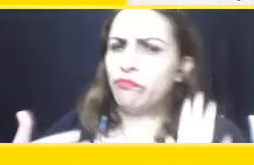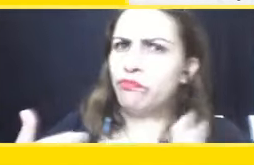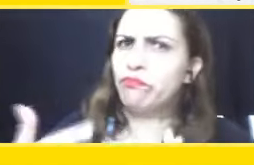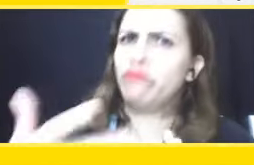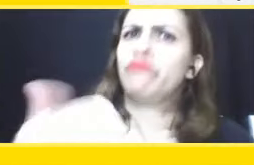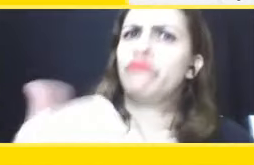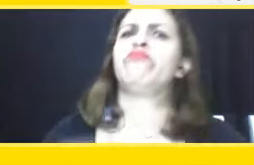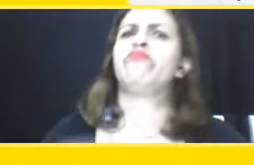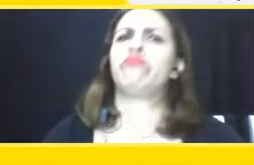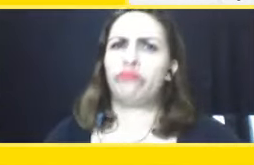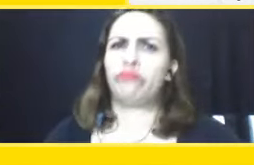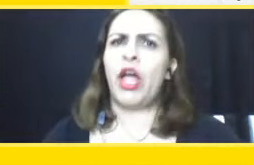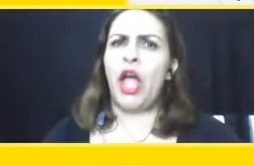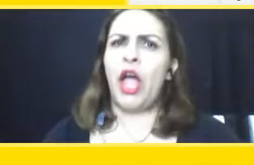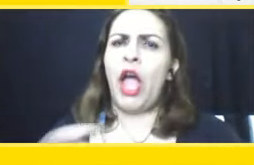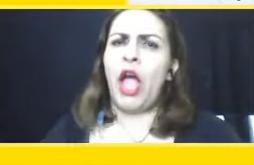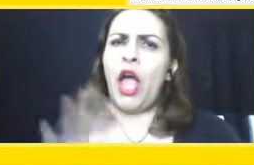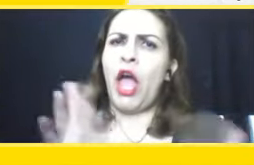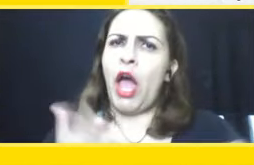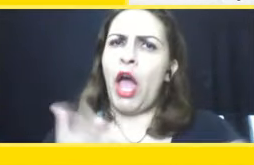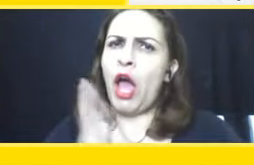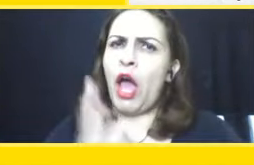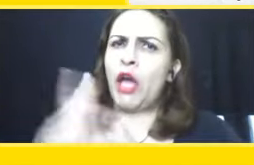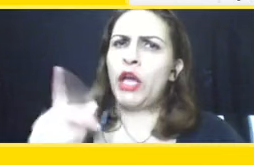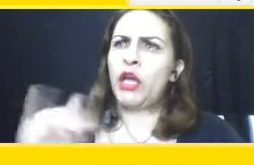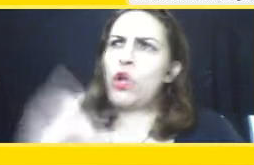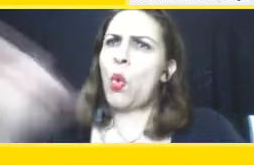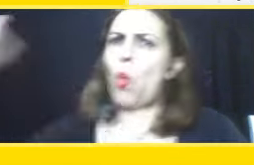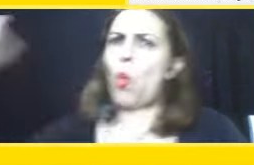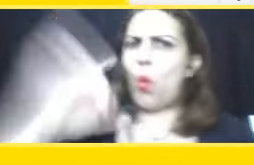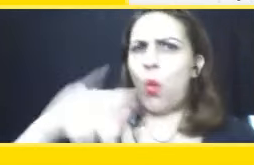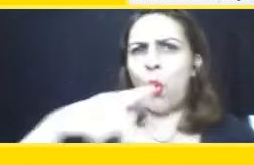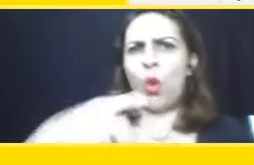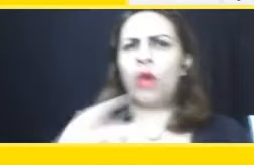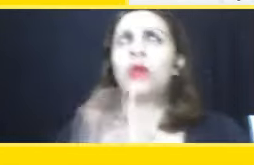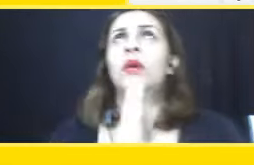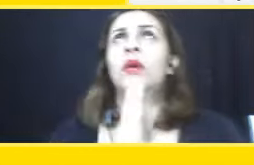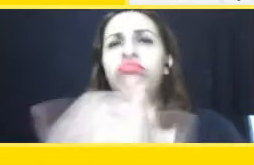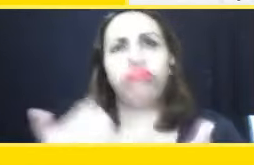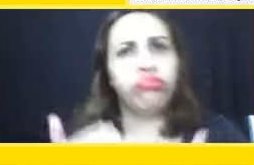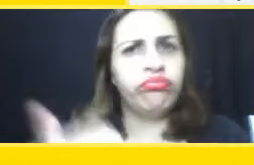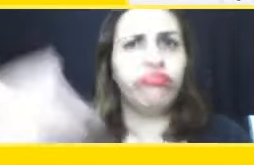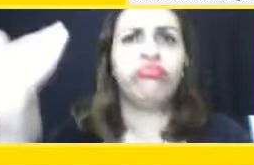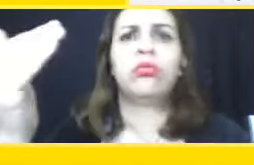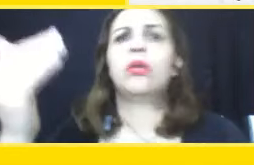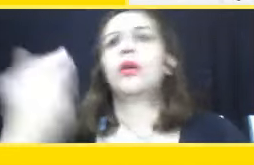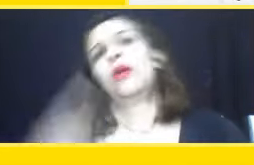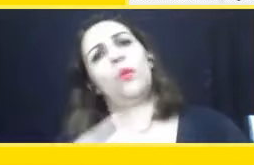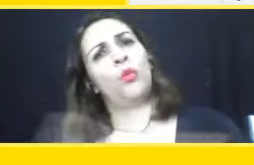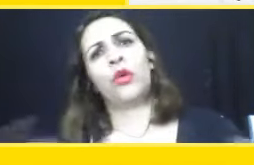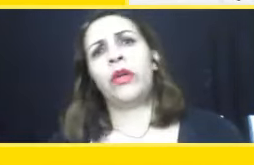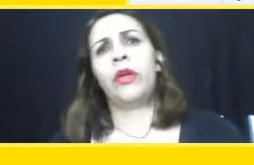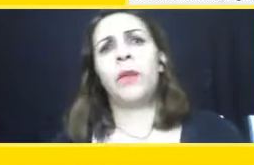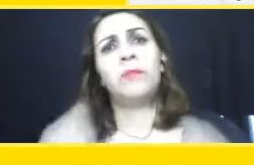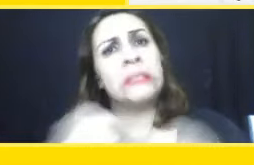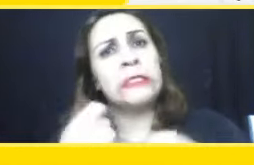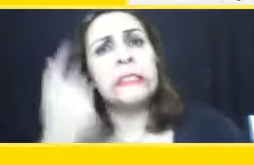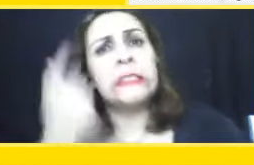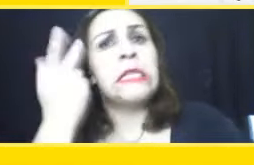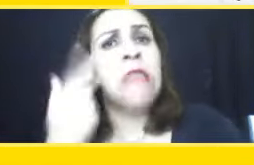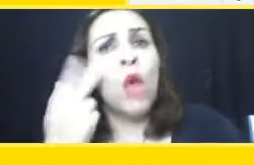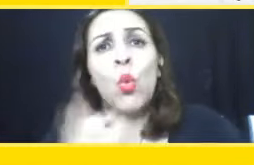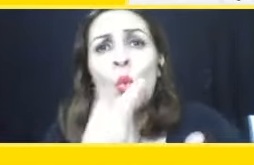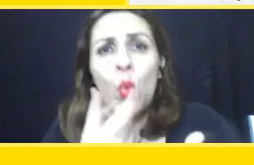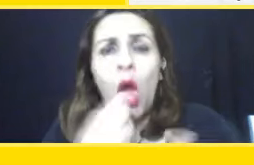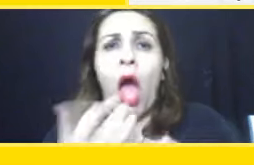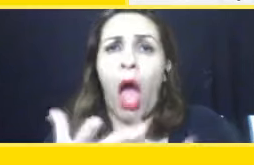Essa autorização da importação. Tomara que a gente consiga avançar mais, porque o uso medicinal nós temos que ser a favor